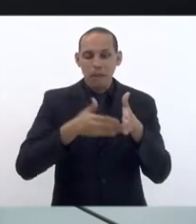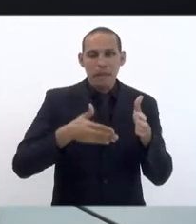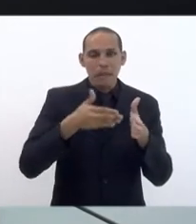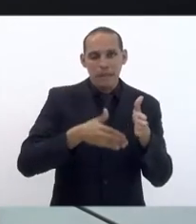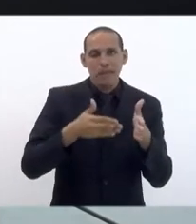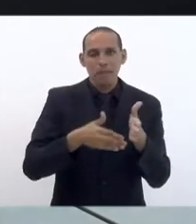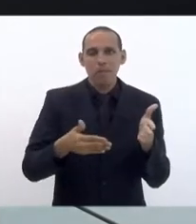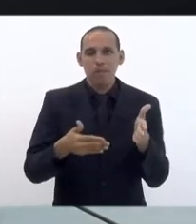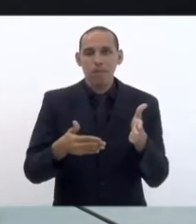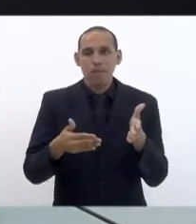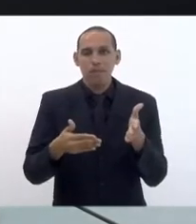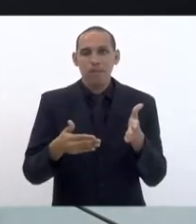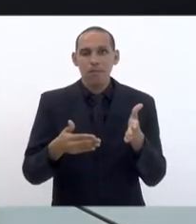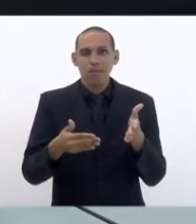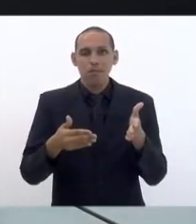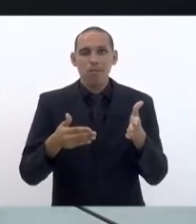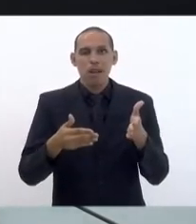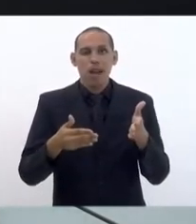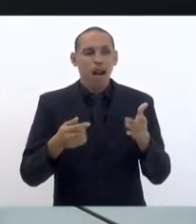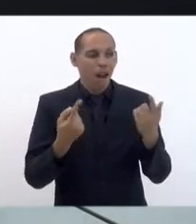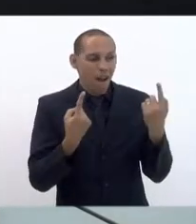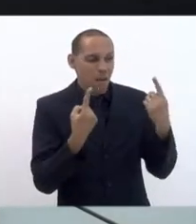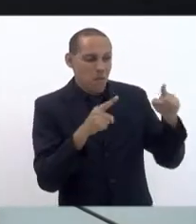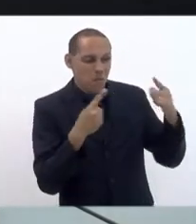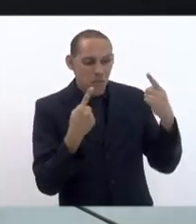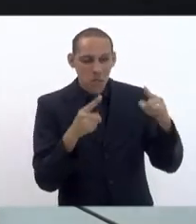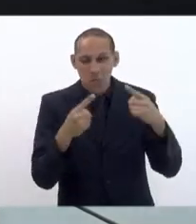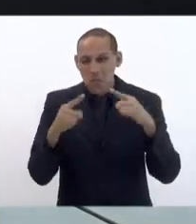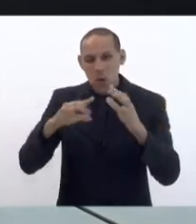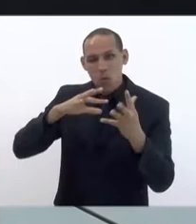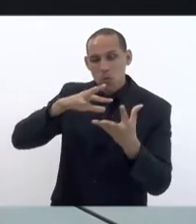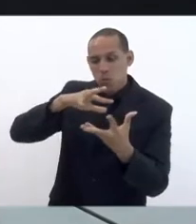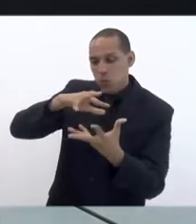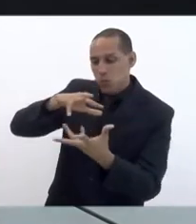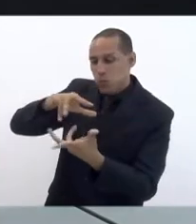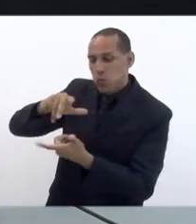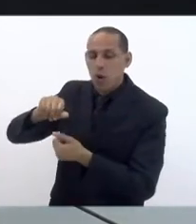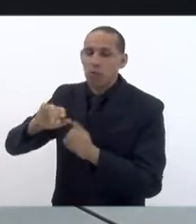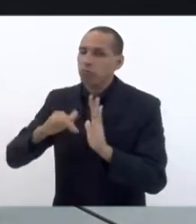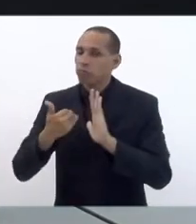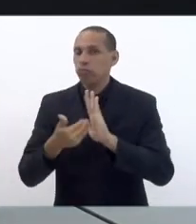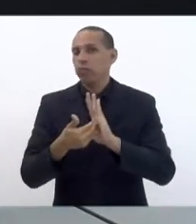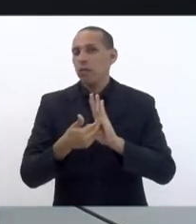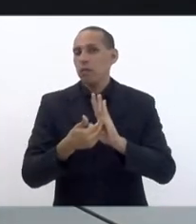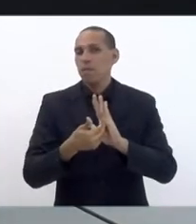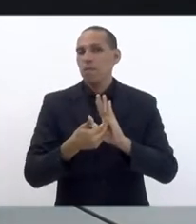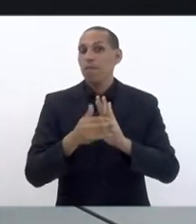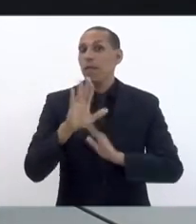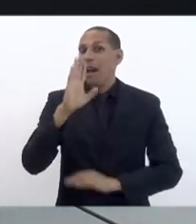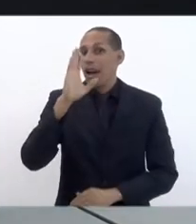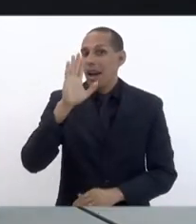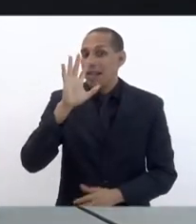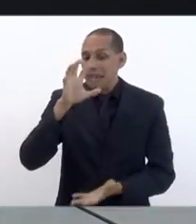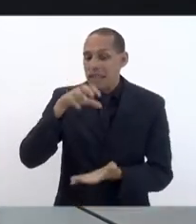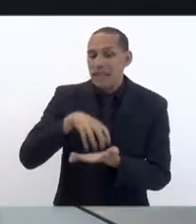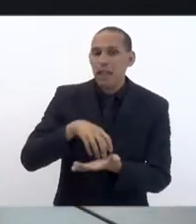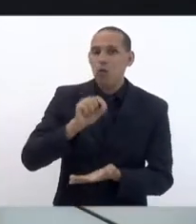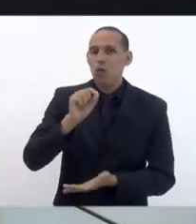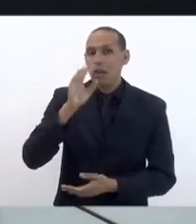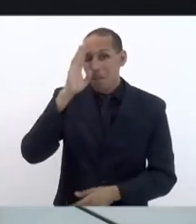um abalo profundo no mundo, né? E a questão central vai